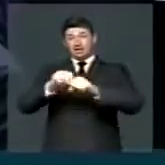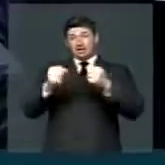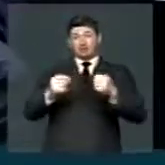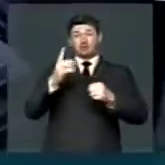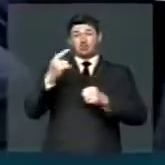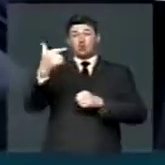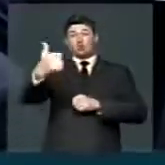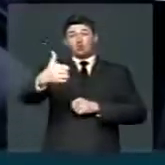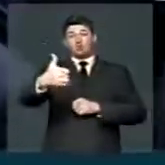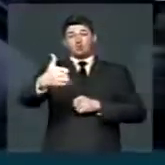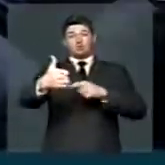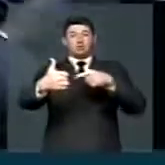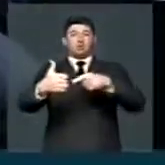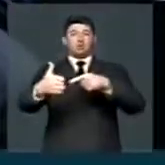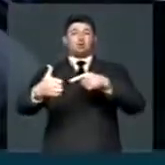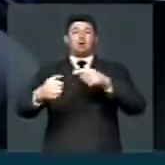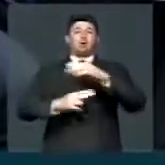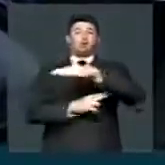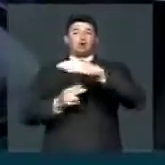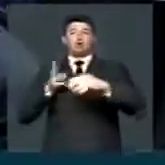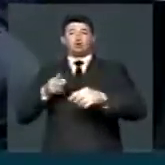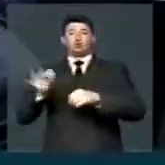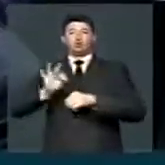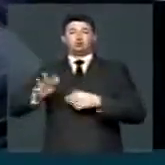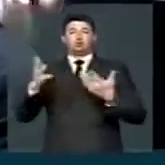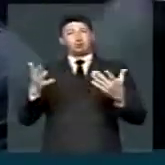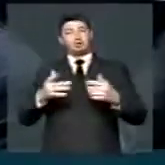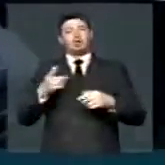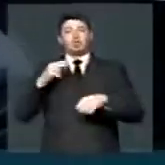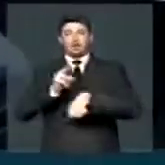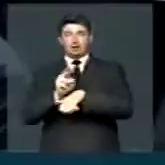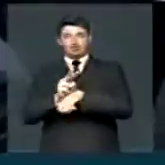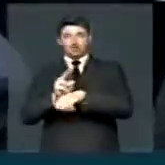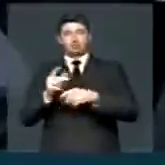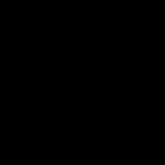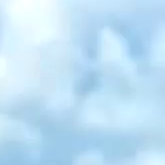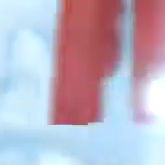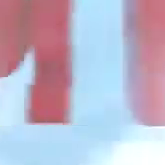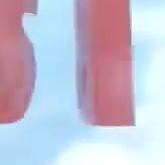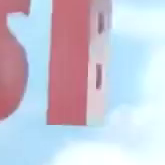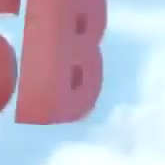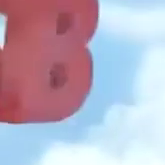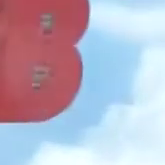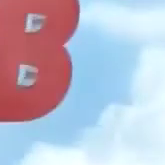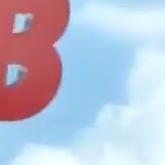a segunda ponte. Obrigado, Polícia Rodoviária Federal do Espírito Santo. É uma questão de encaminhamento. Obrigado.